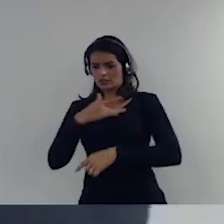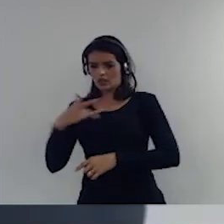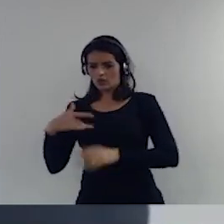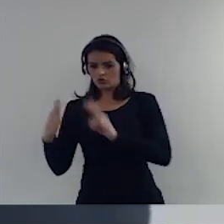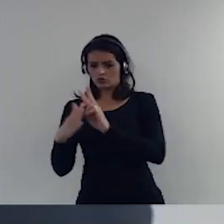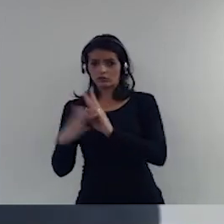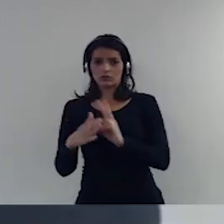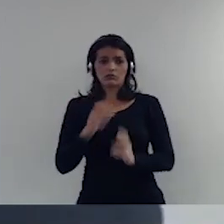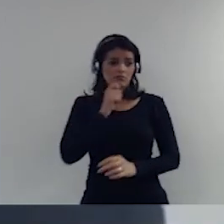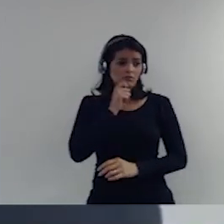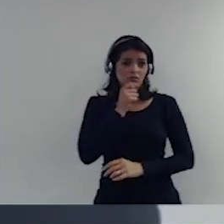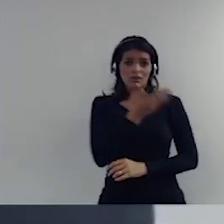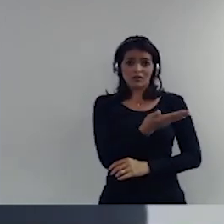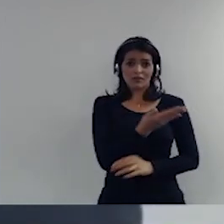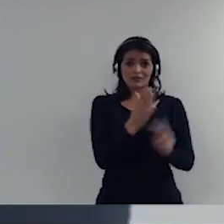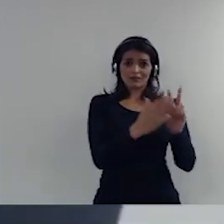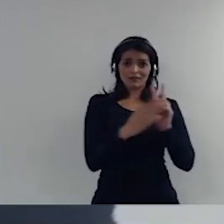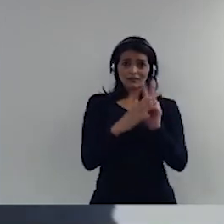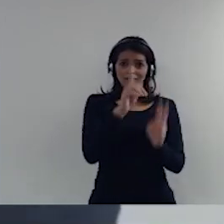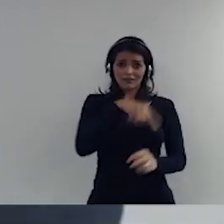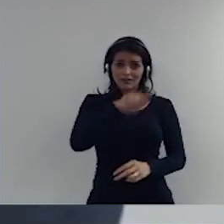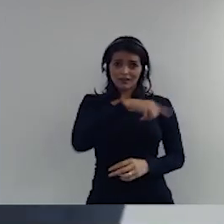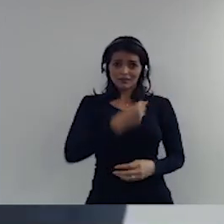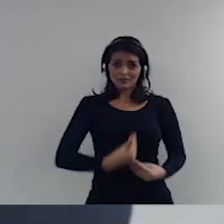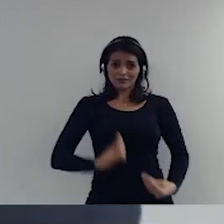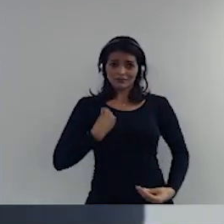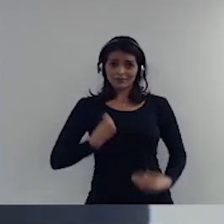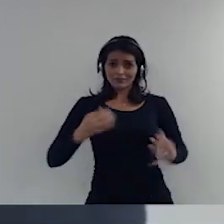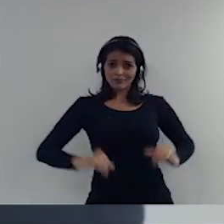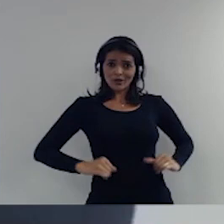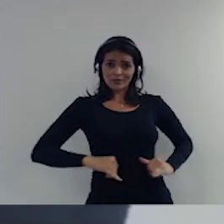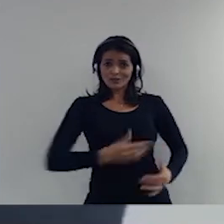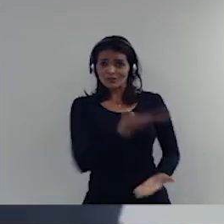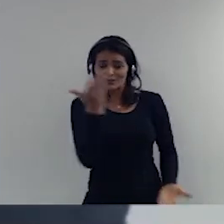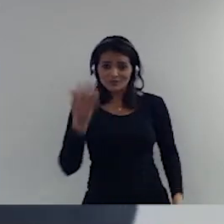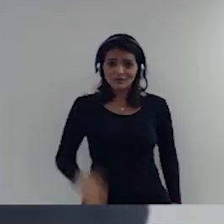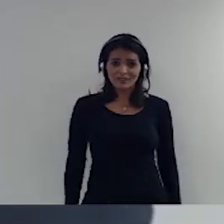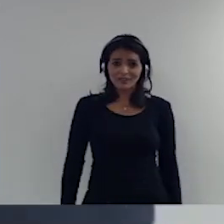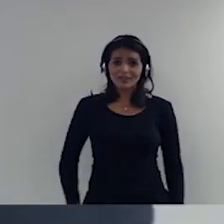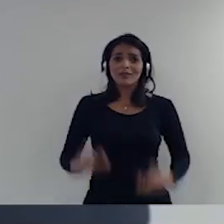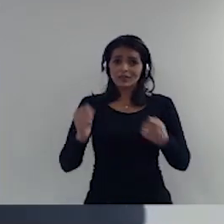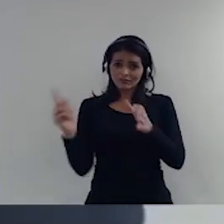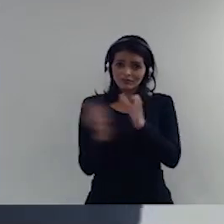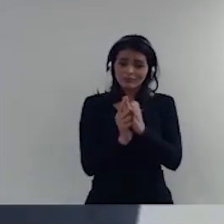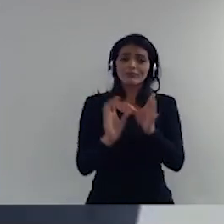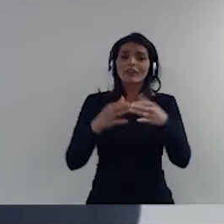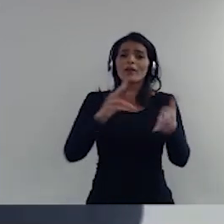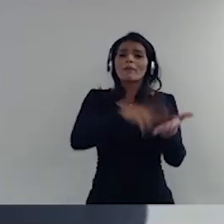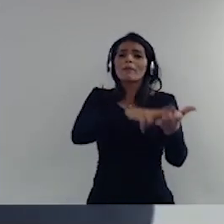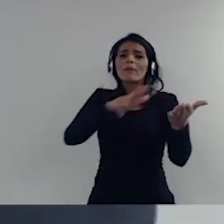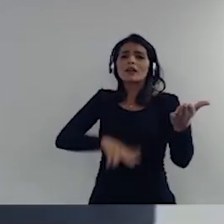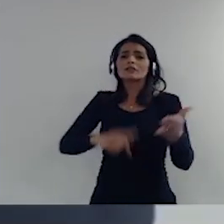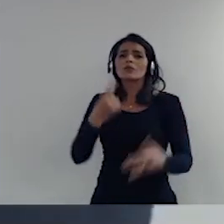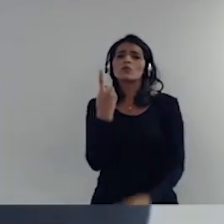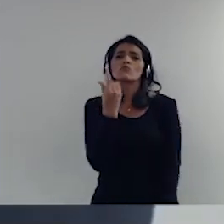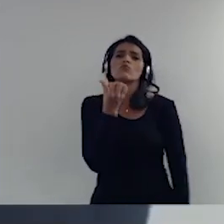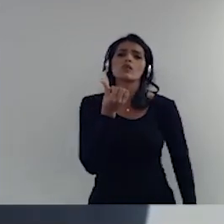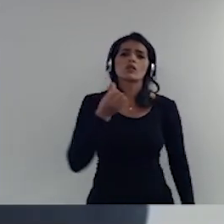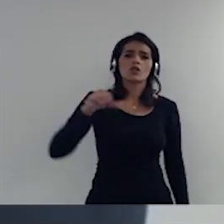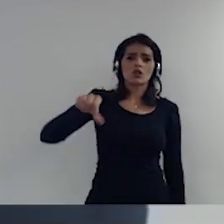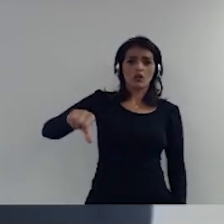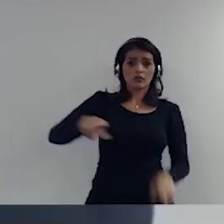indígena sem os povos indígenas, que são os afetados, estarem debatendo. Isso está na Convenção 69, uma própria decorrência da